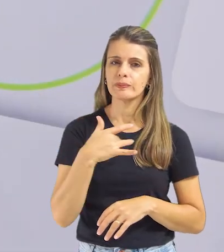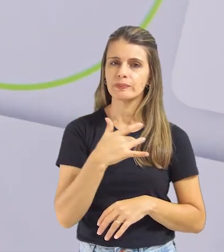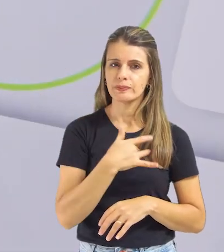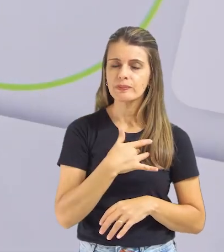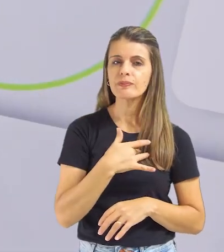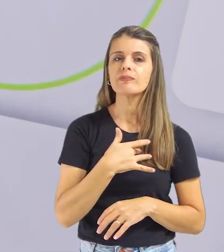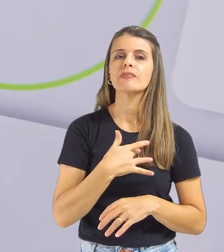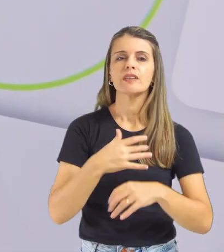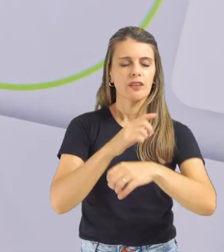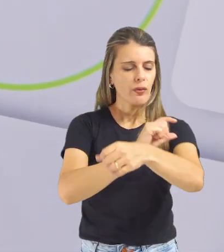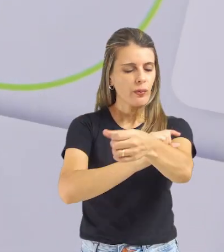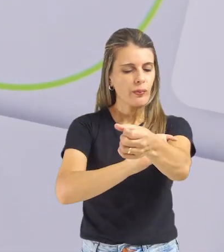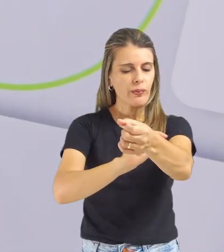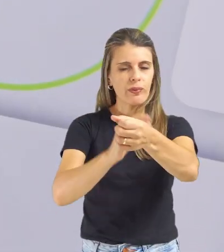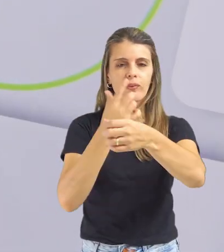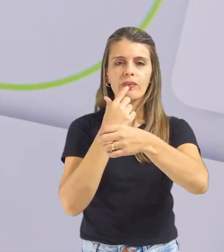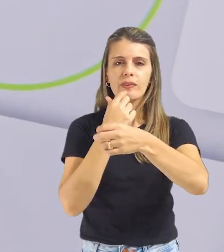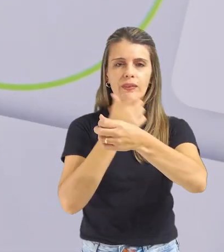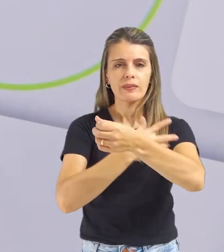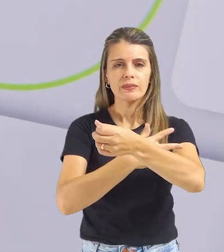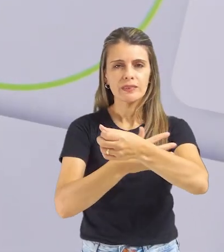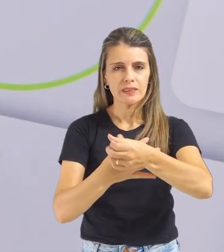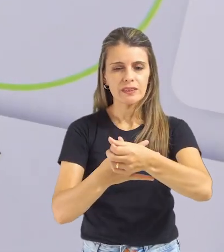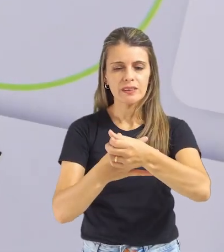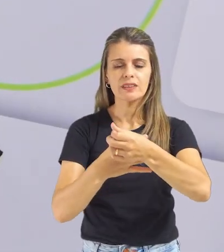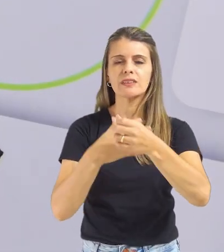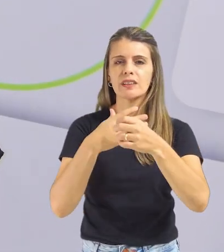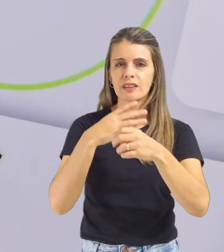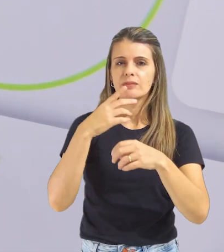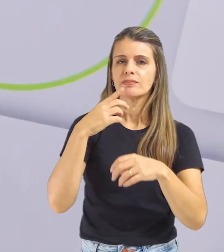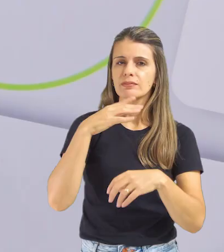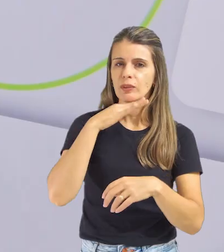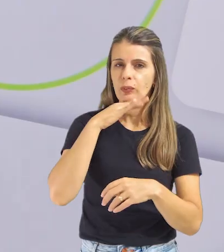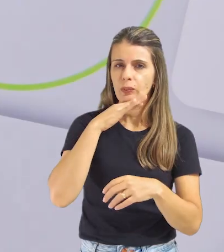vasos e veias. E aí, para a gente fechar